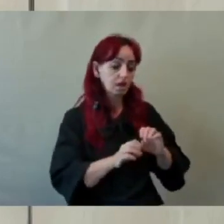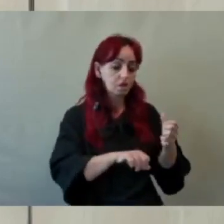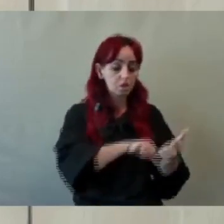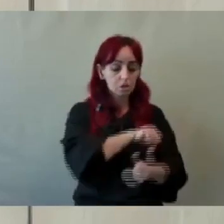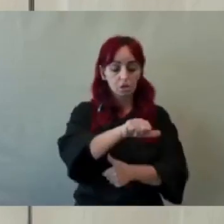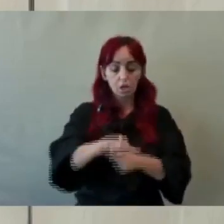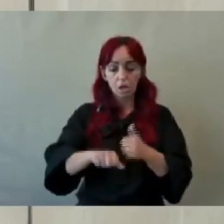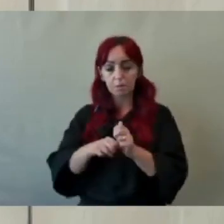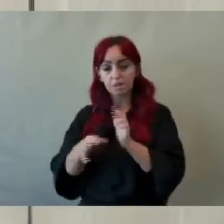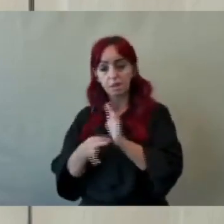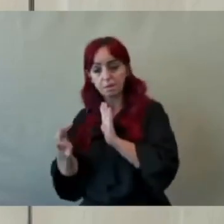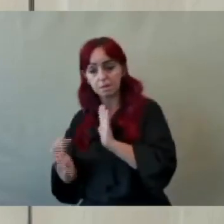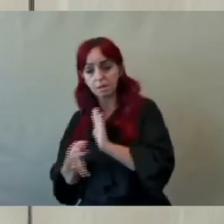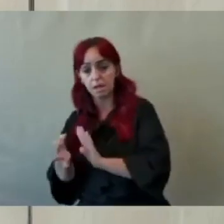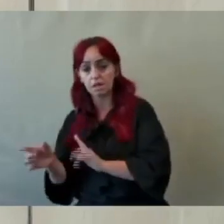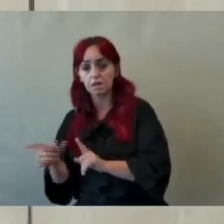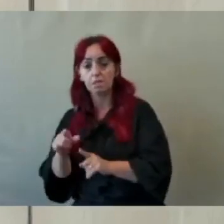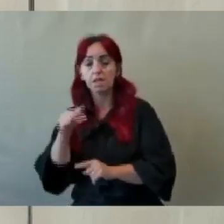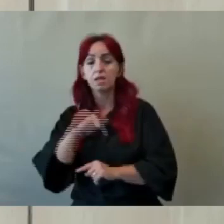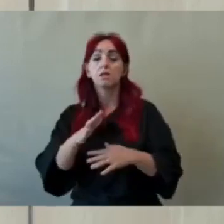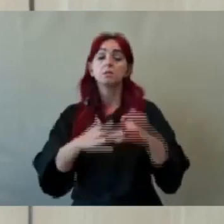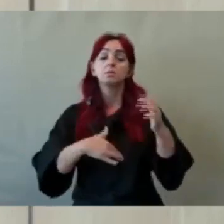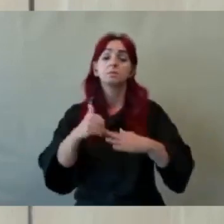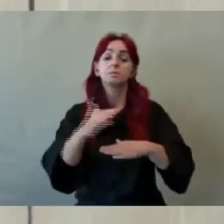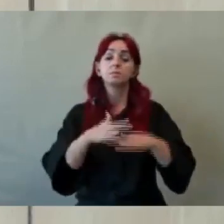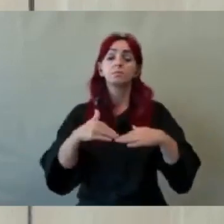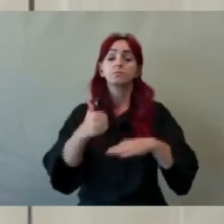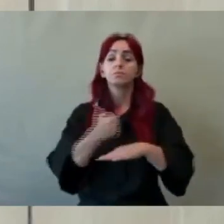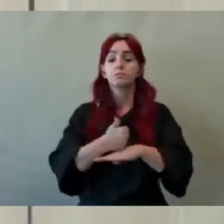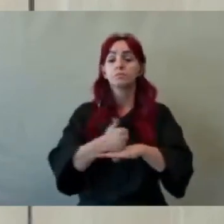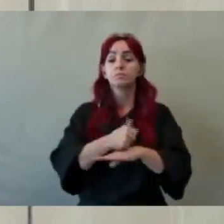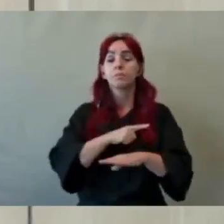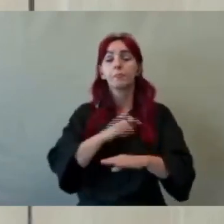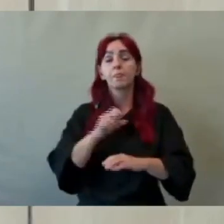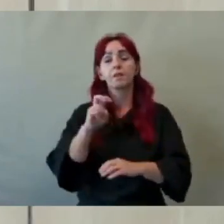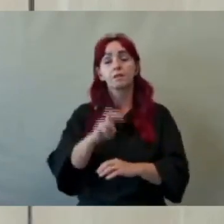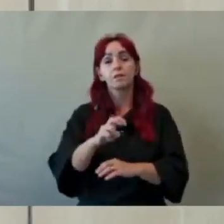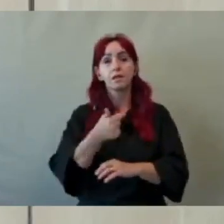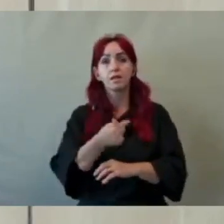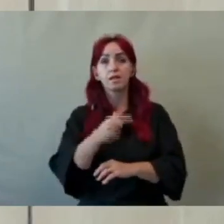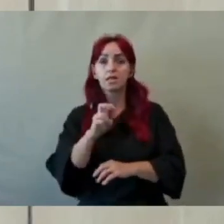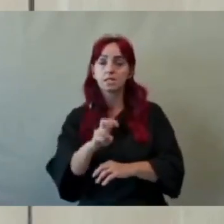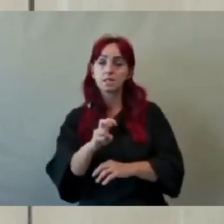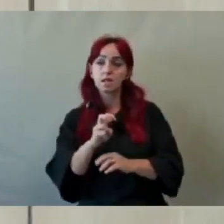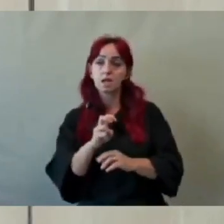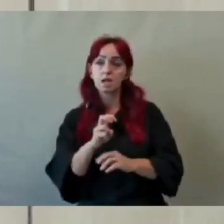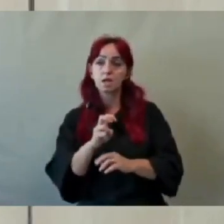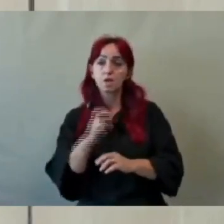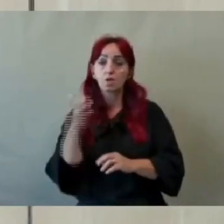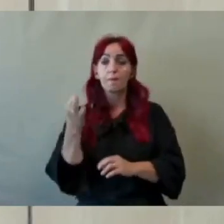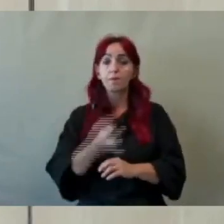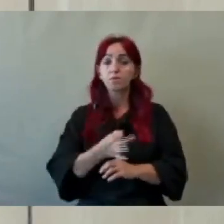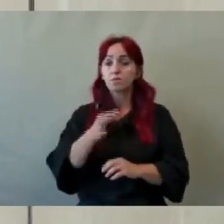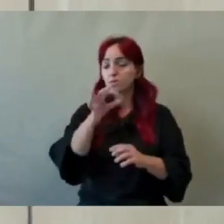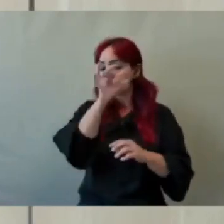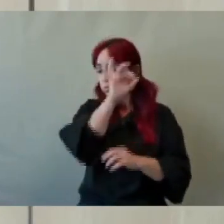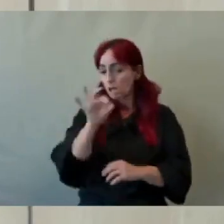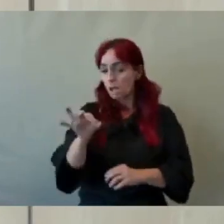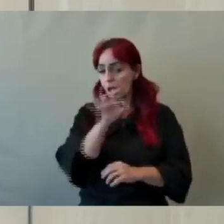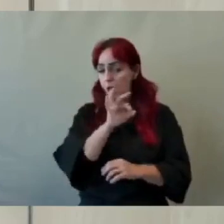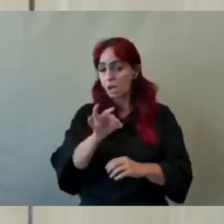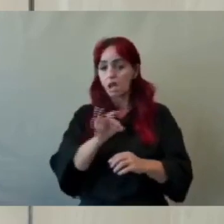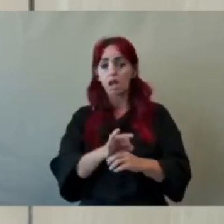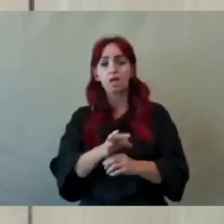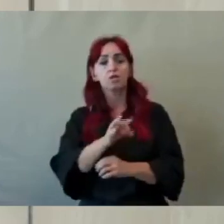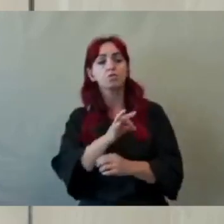profissionais também tenham um piso. E o piso deles é 75%, que seria o piso do magistério. Então, a gente justifica a